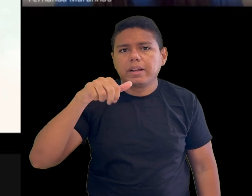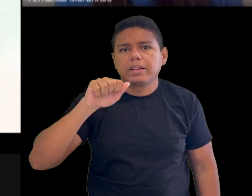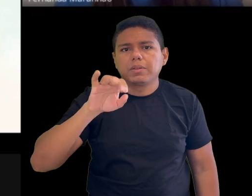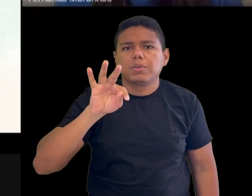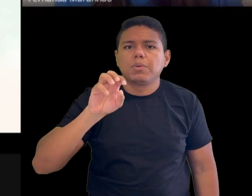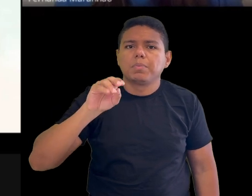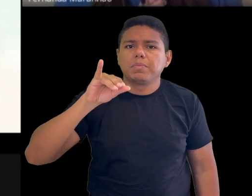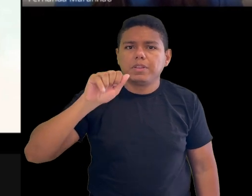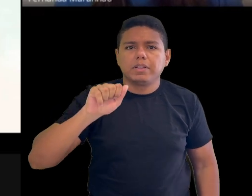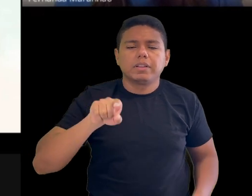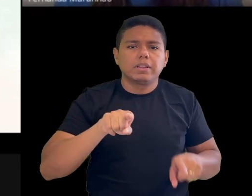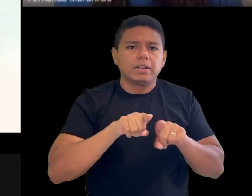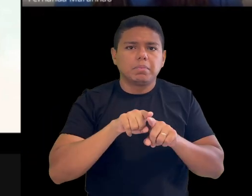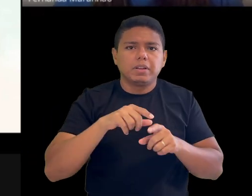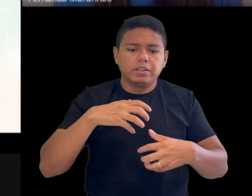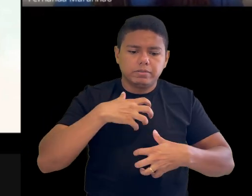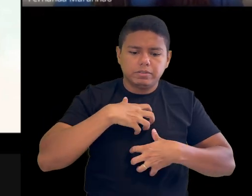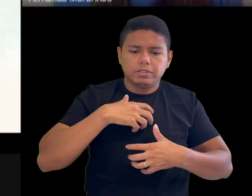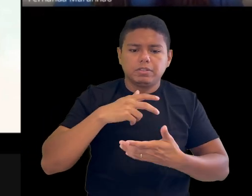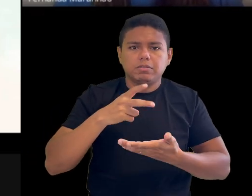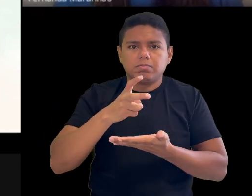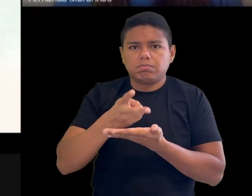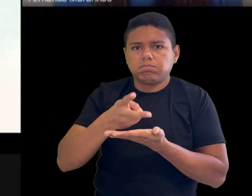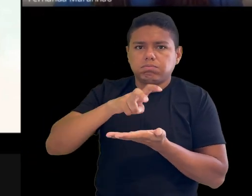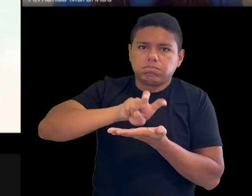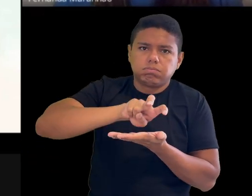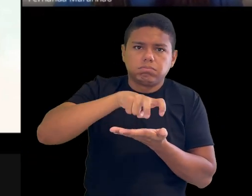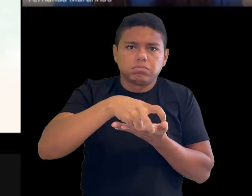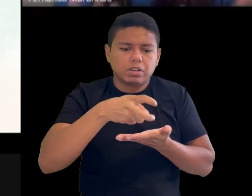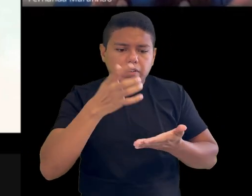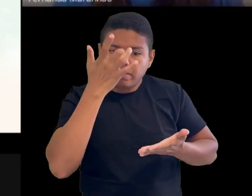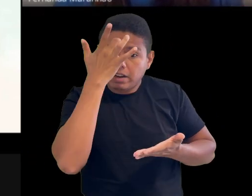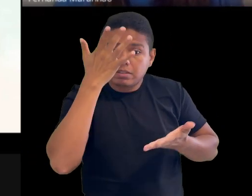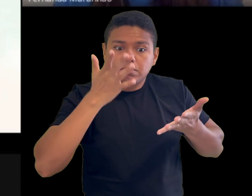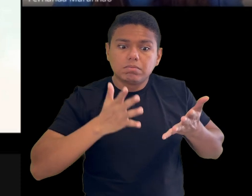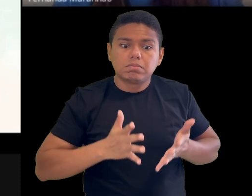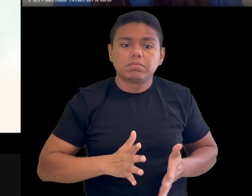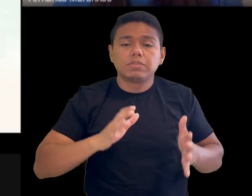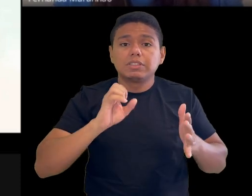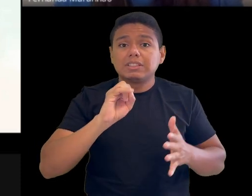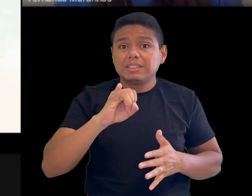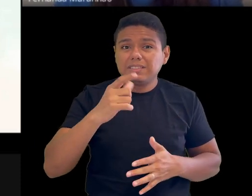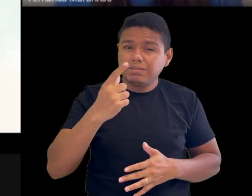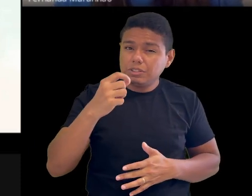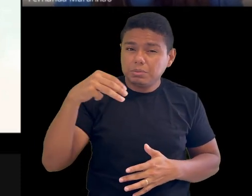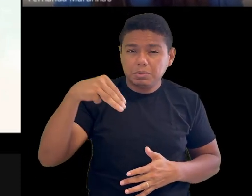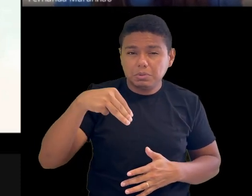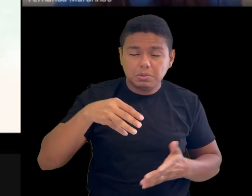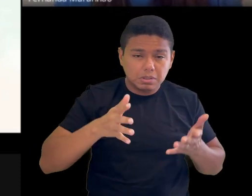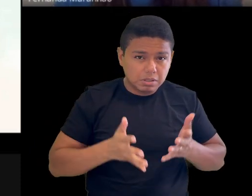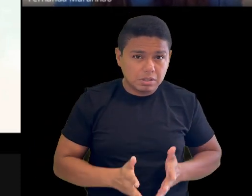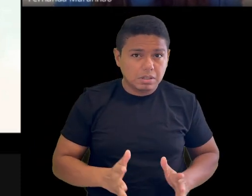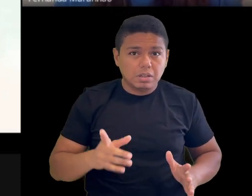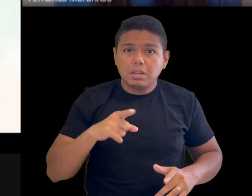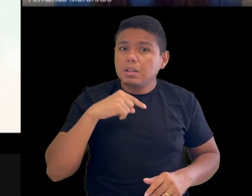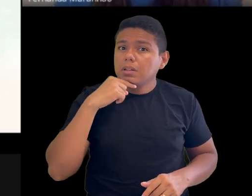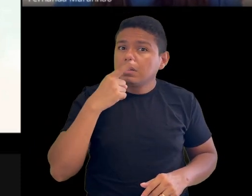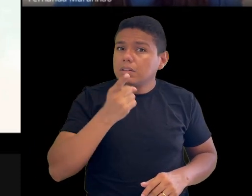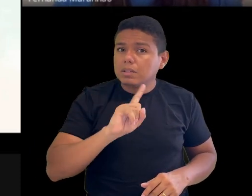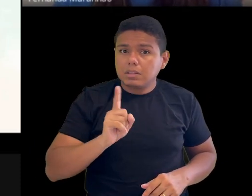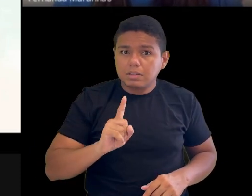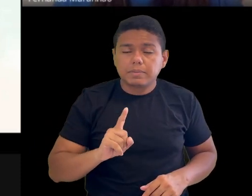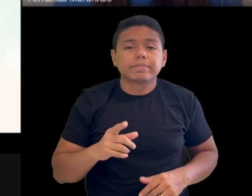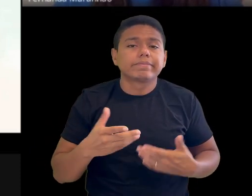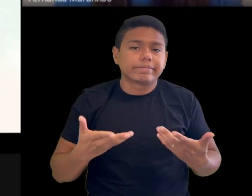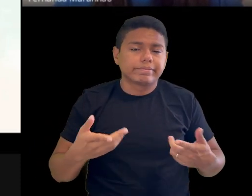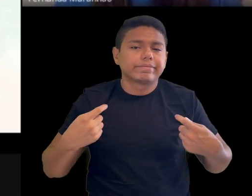for visualizado que não acontecerá parto dentro desse intervalo de tempo, interromper essa gestação por via alta, por cesariana de